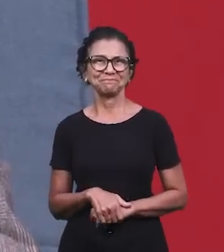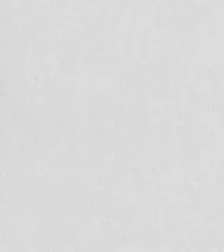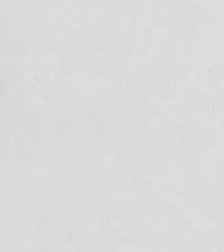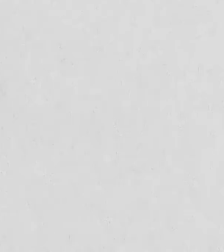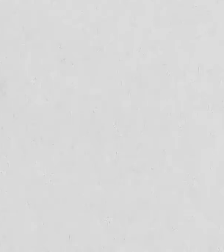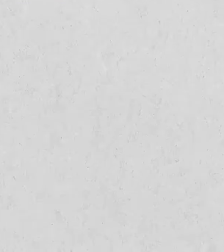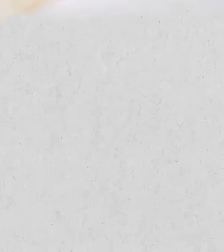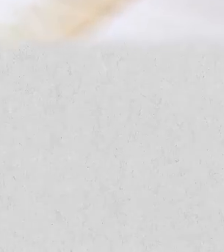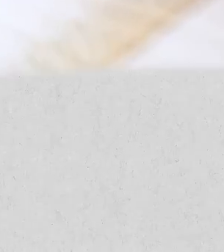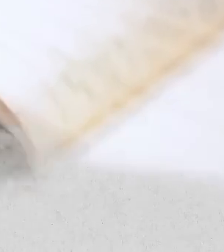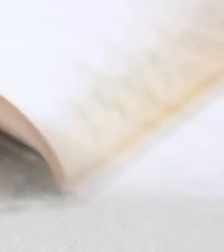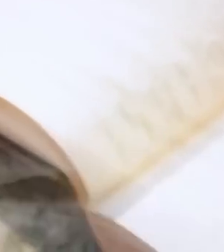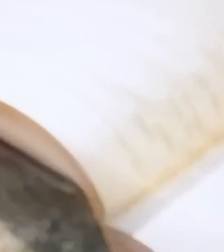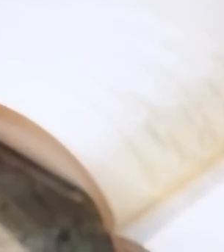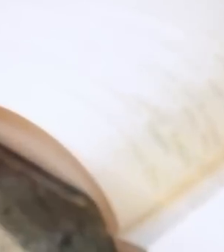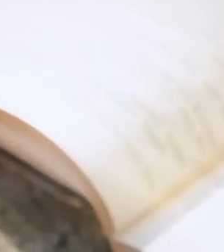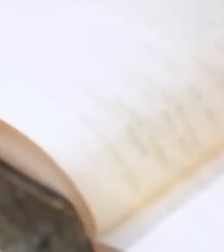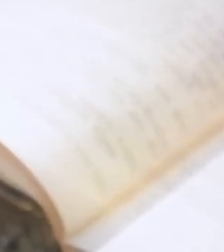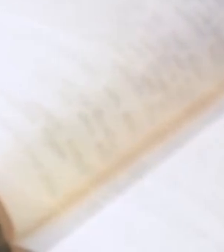vinheta.